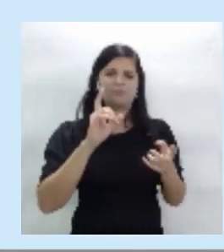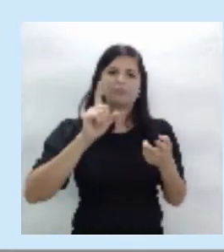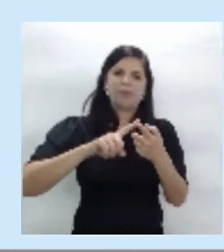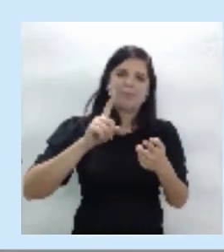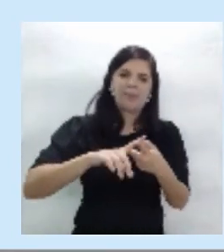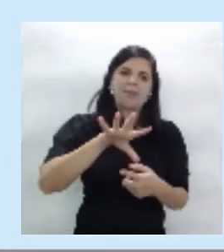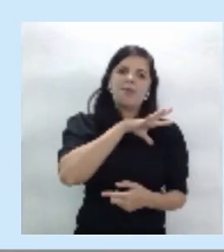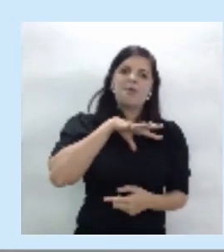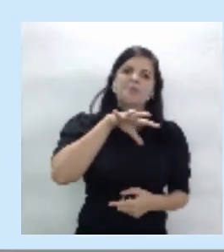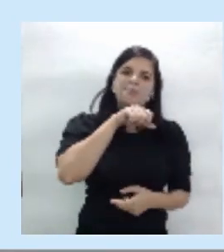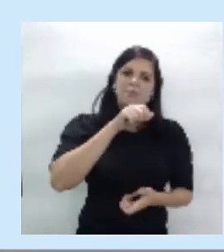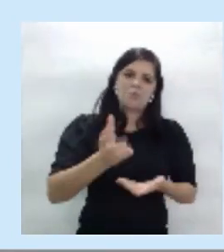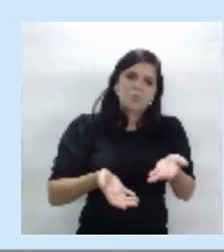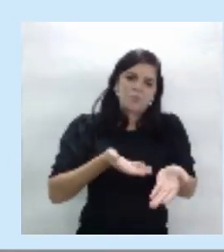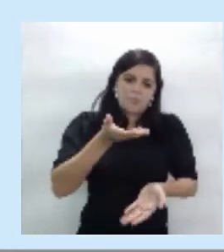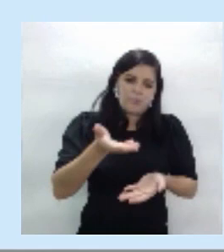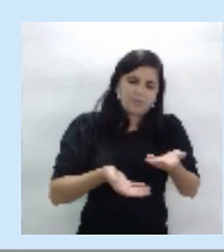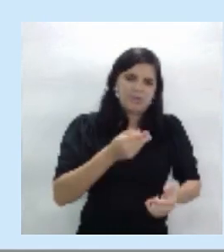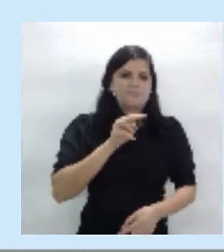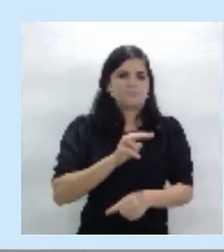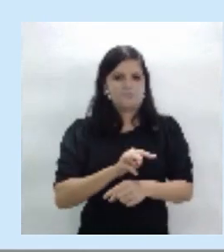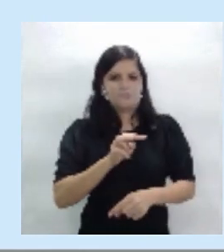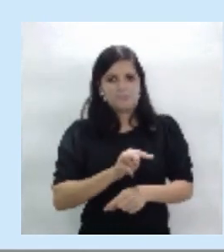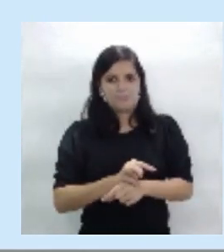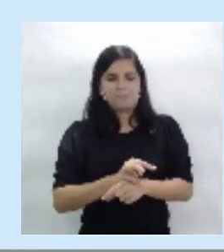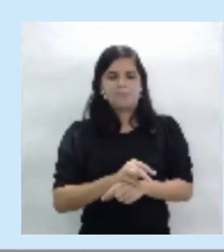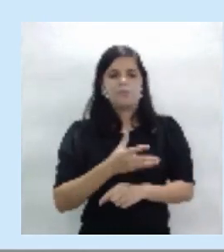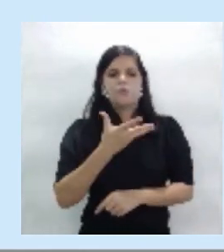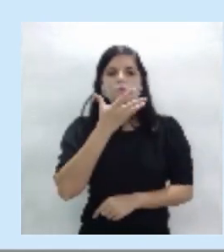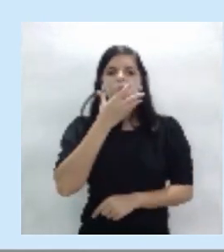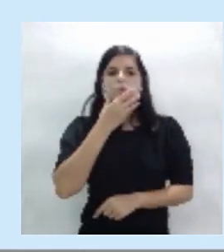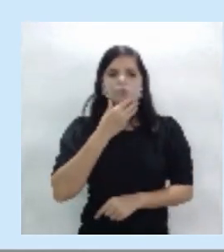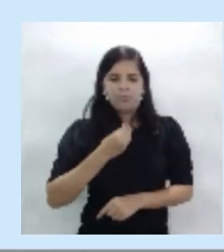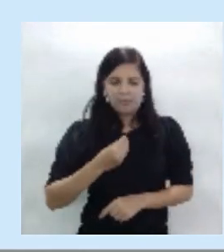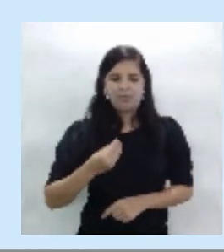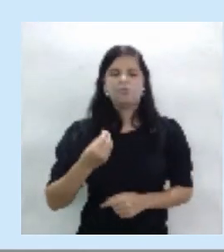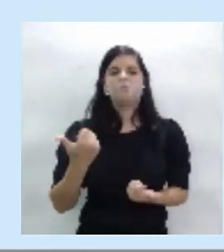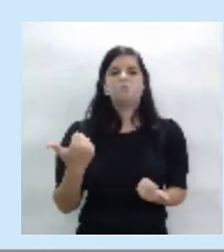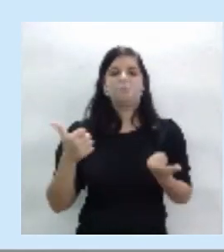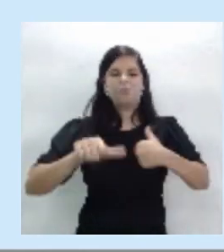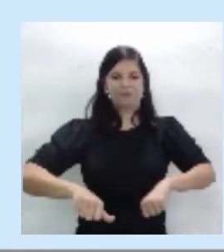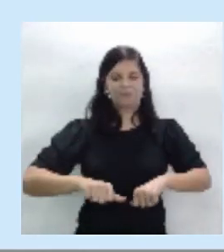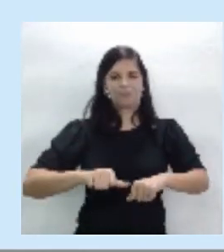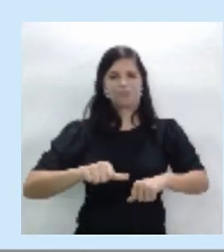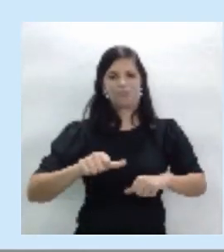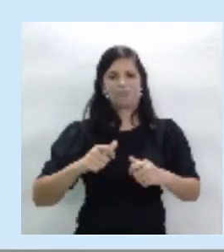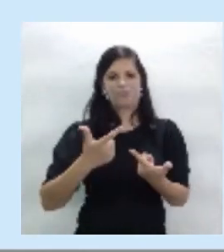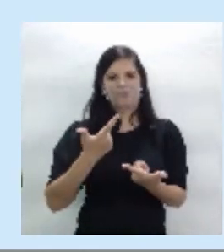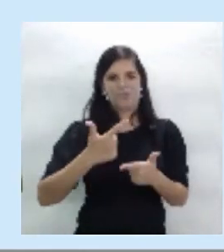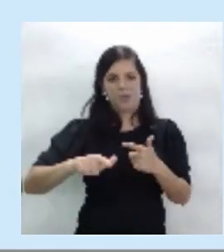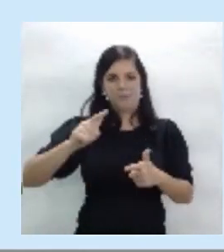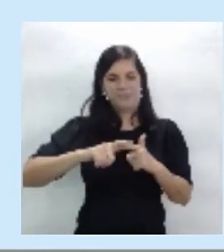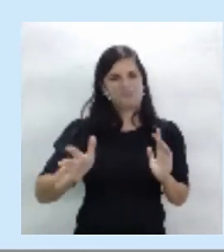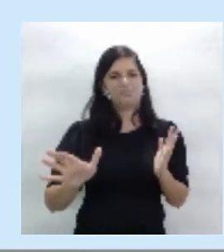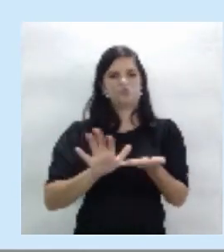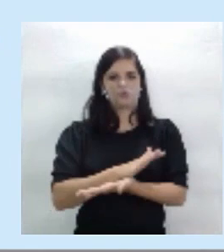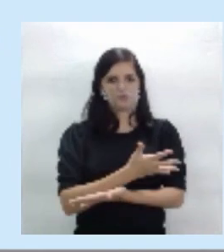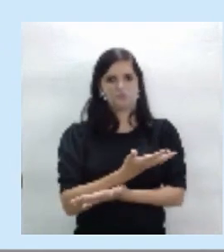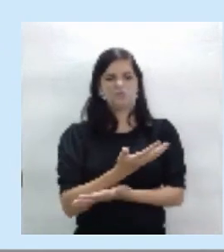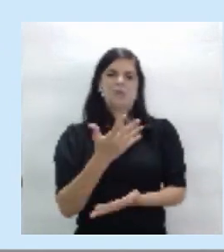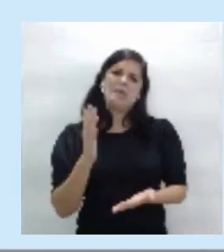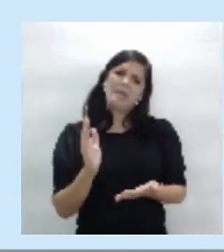observa que o homem, ele vem aí devastando, vem causando impactos no meio ambiente que são muitas vezes aí